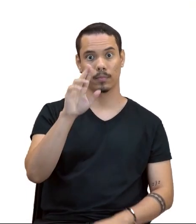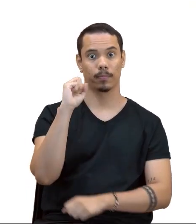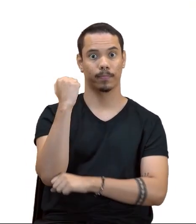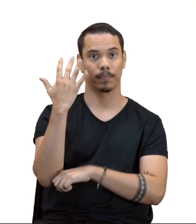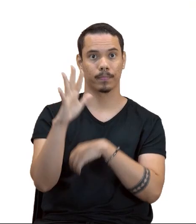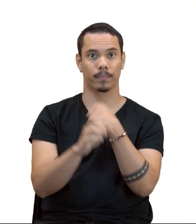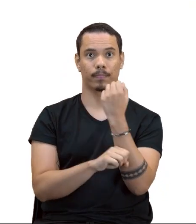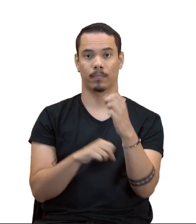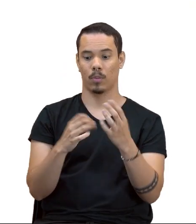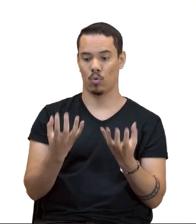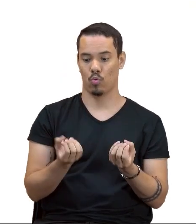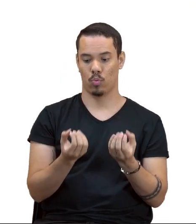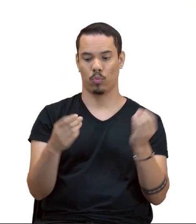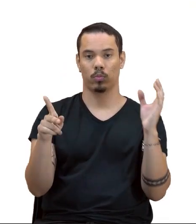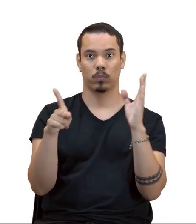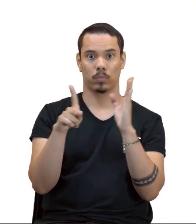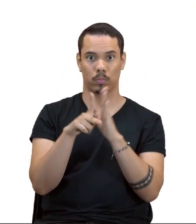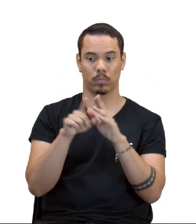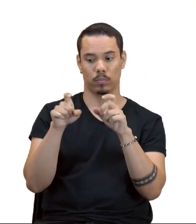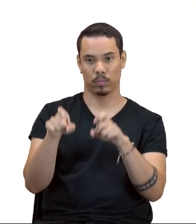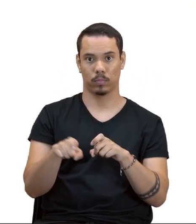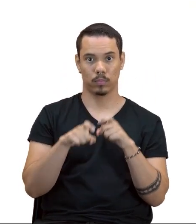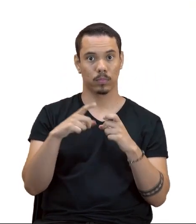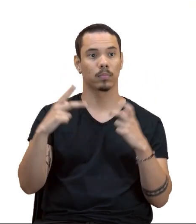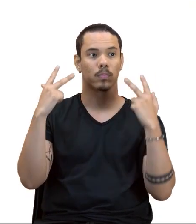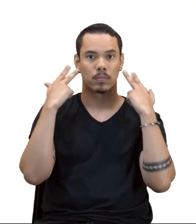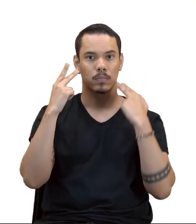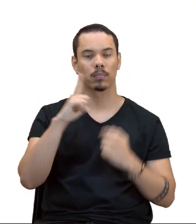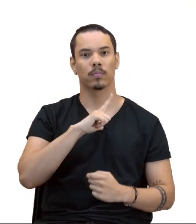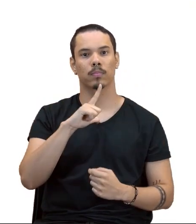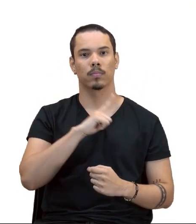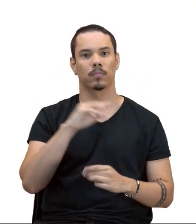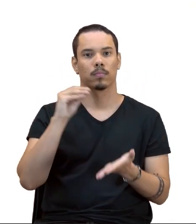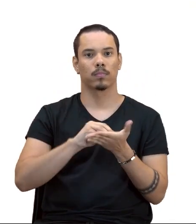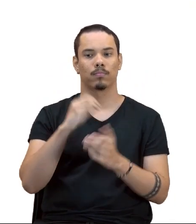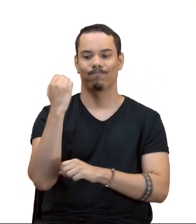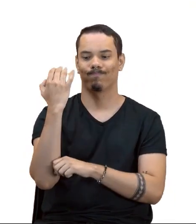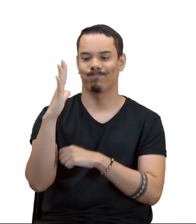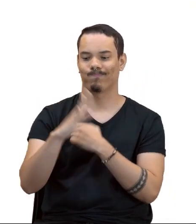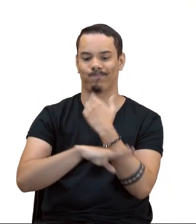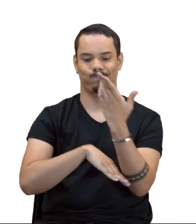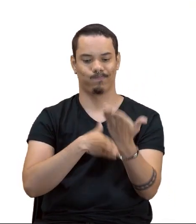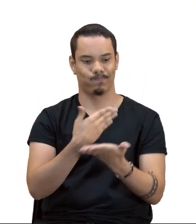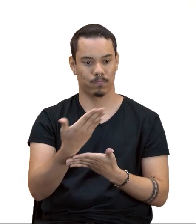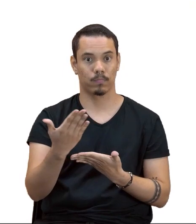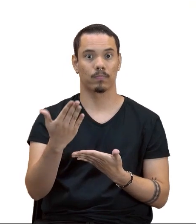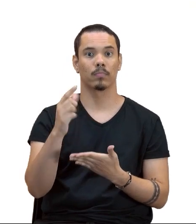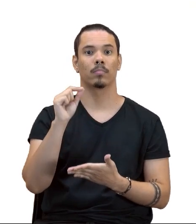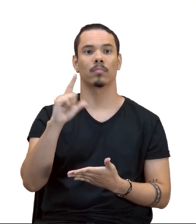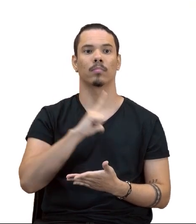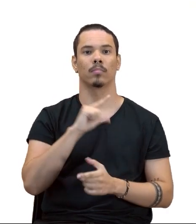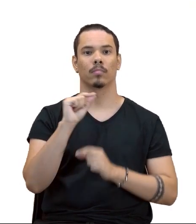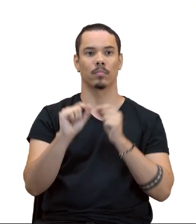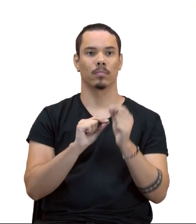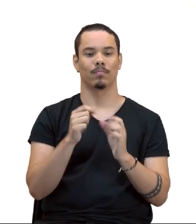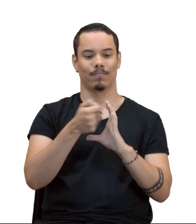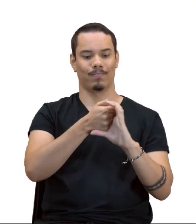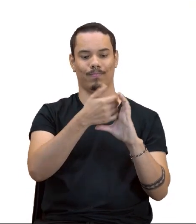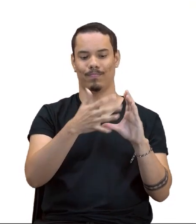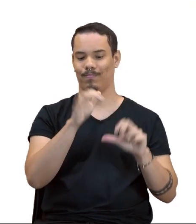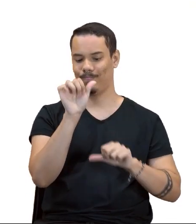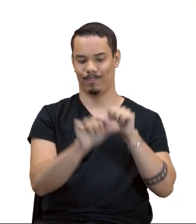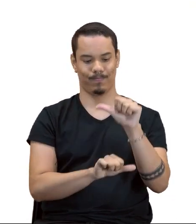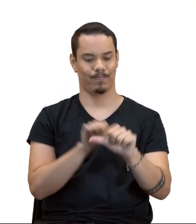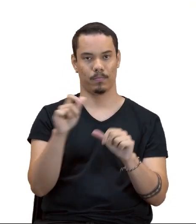para a agricultura, normalmente envolvendo desmatamento, altera radicalmente as características